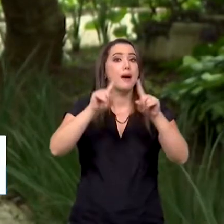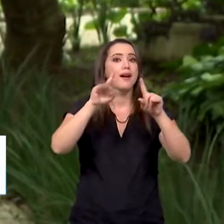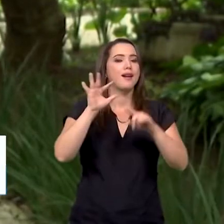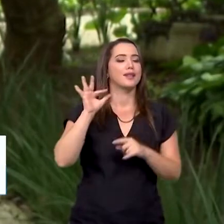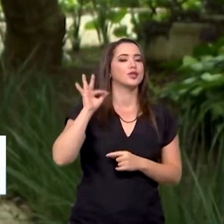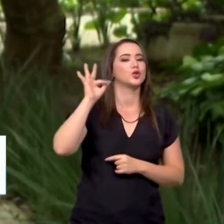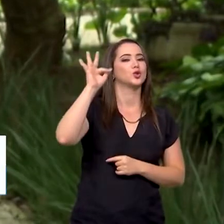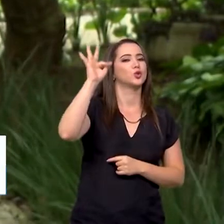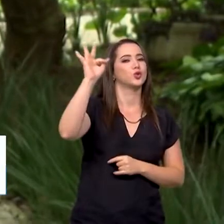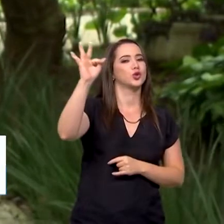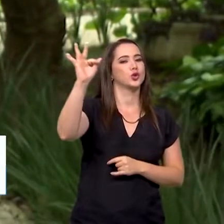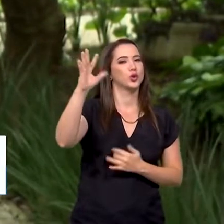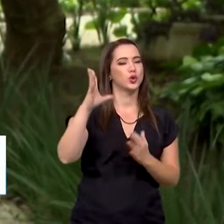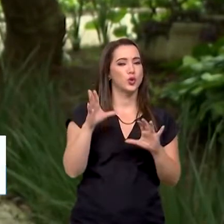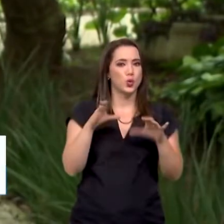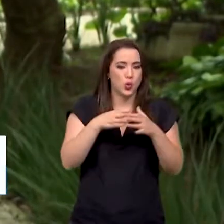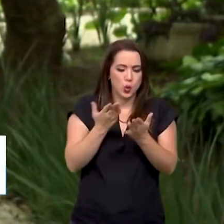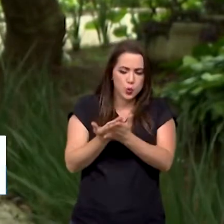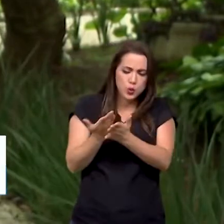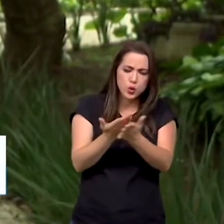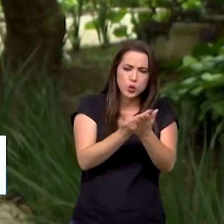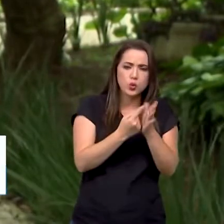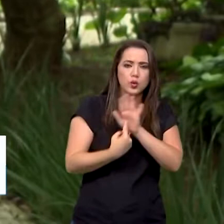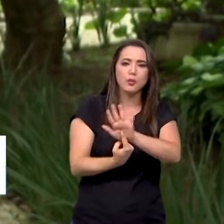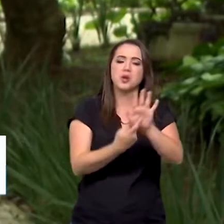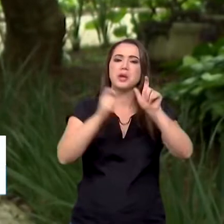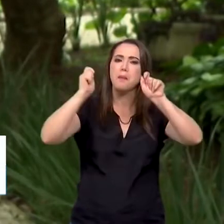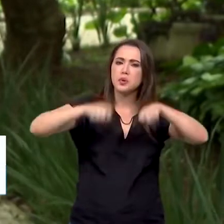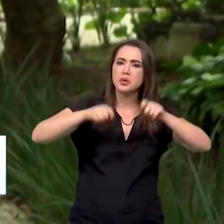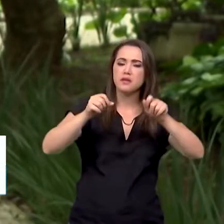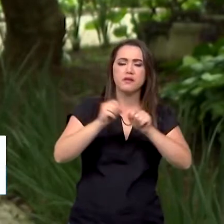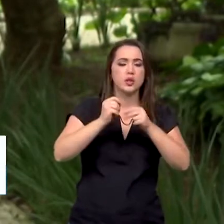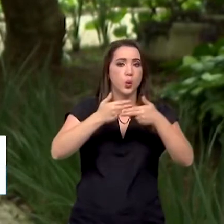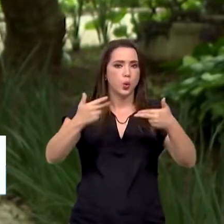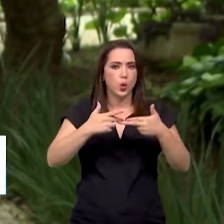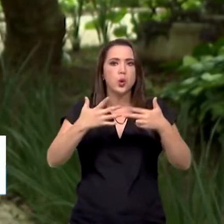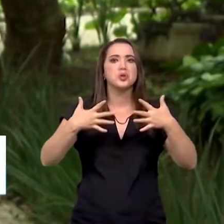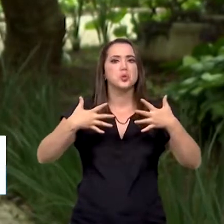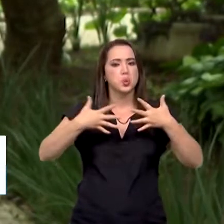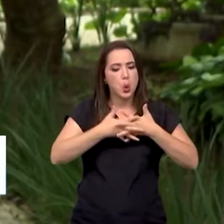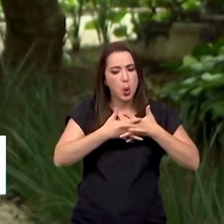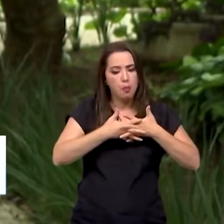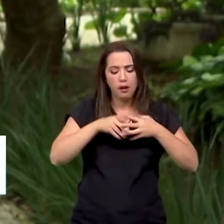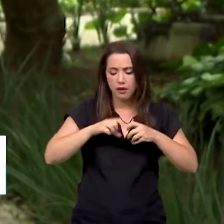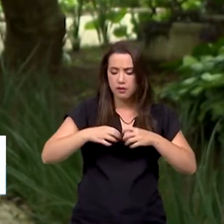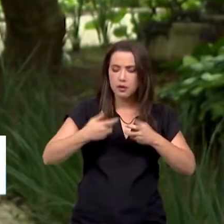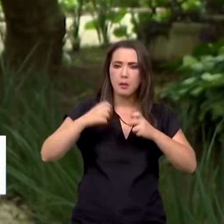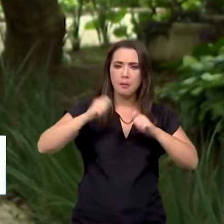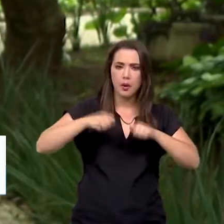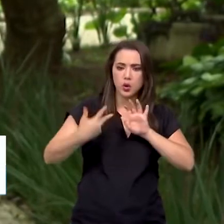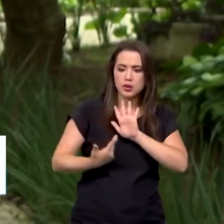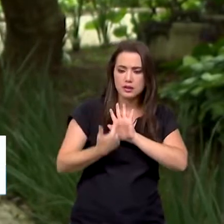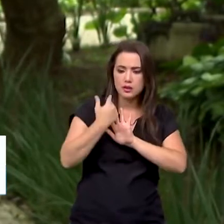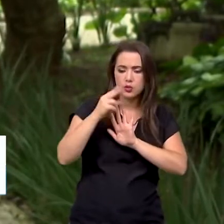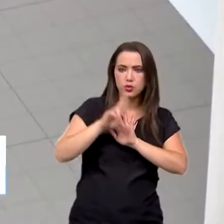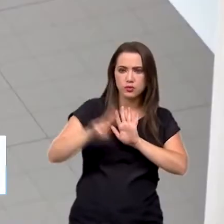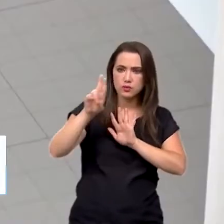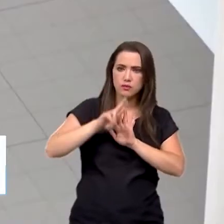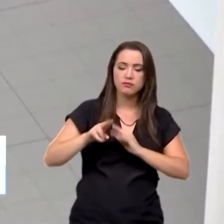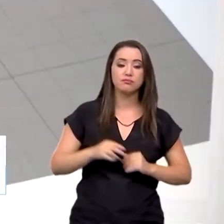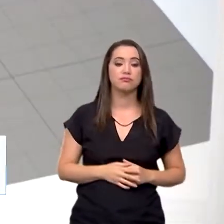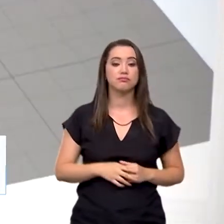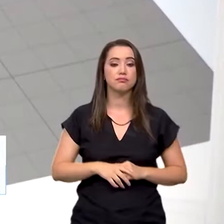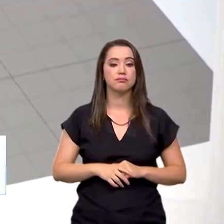os pesquisadores indicam que vai ser possível desenvolver órgãos mais complexos para serem transplantados em pacientes.